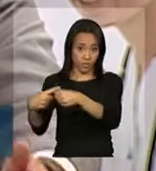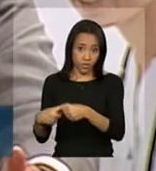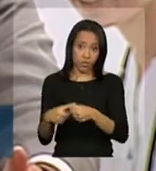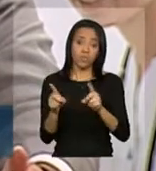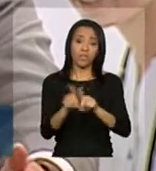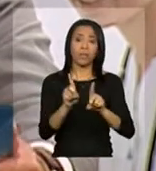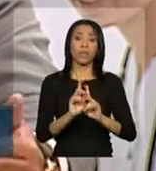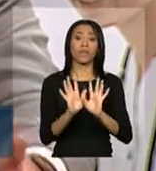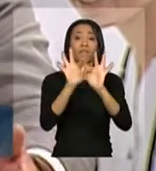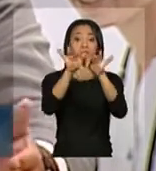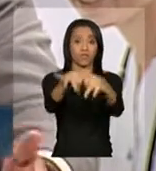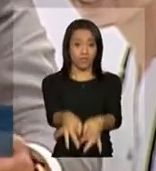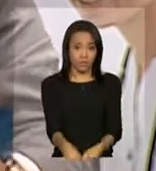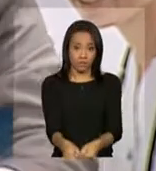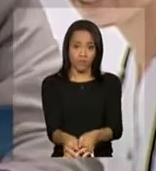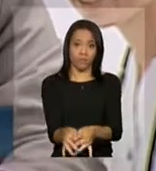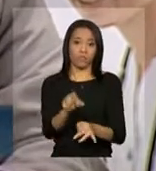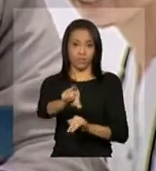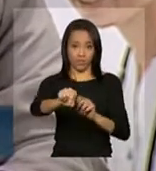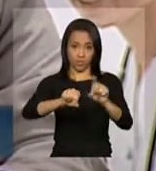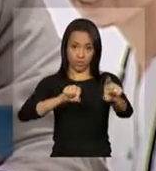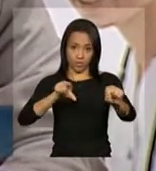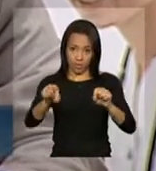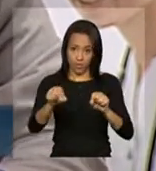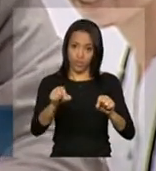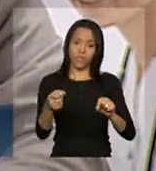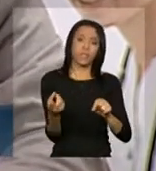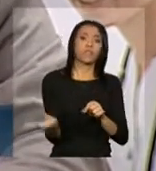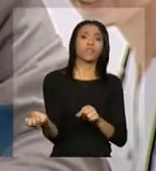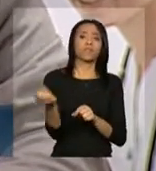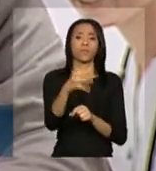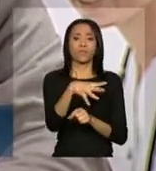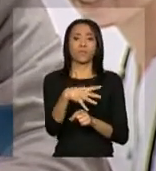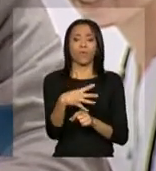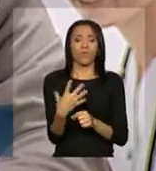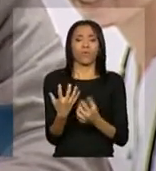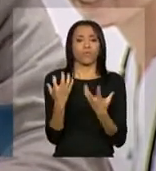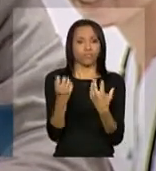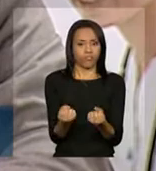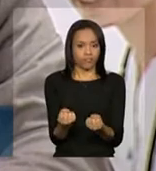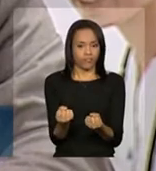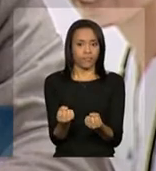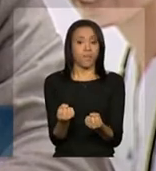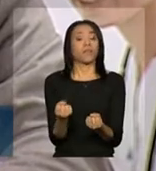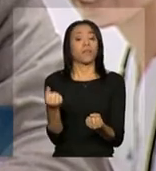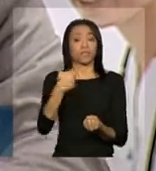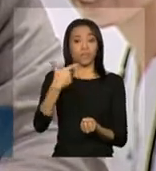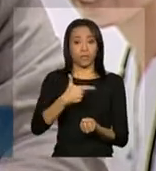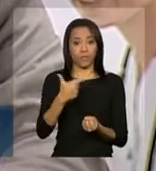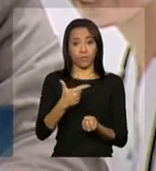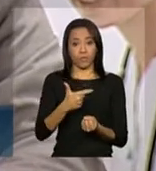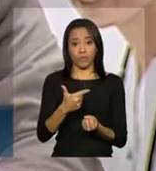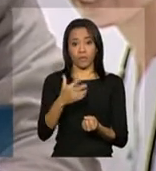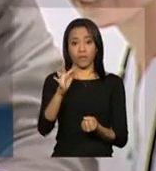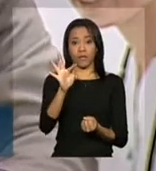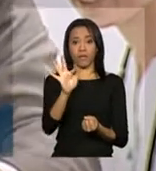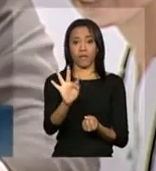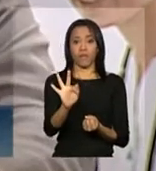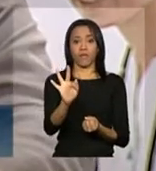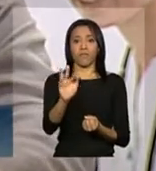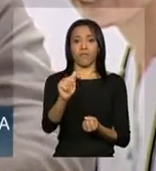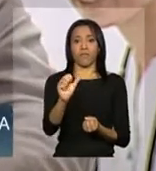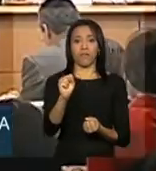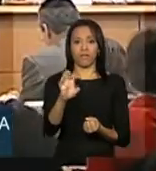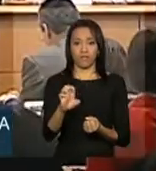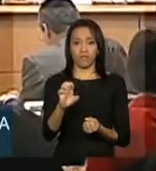da escola dos Municípios eh que da nova adesão para essa segunda fase de inscrições de médicos e de